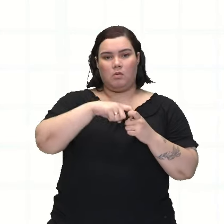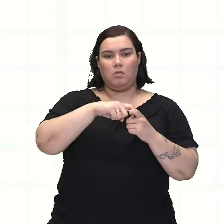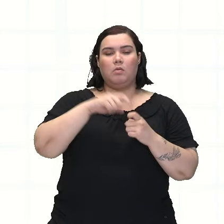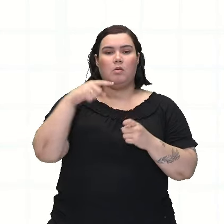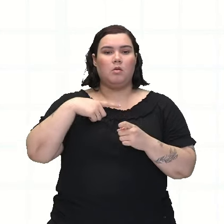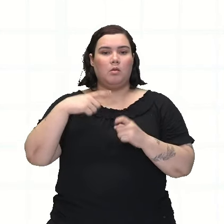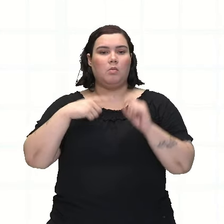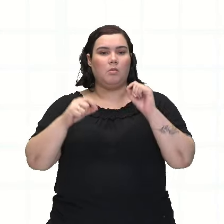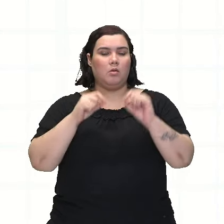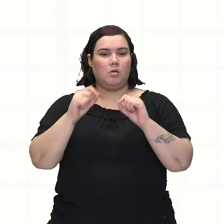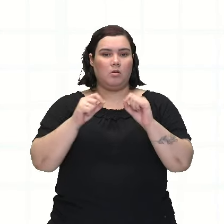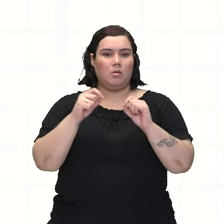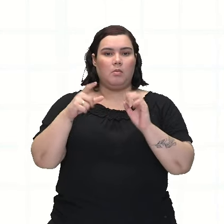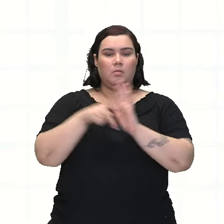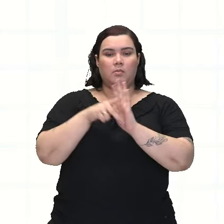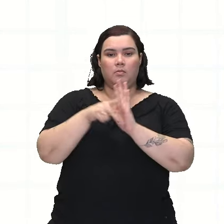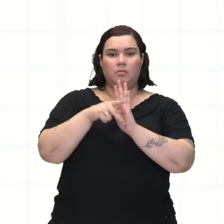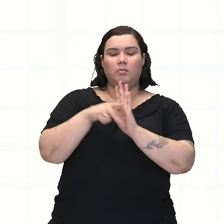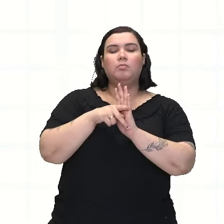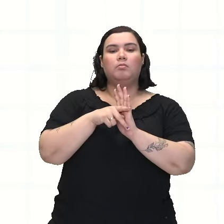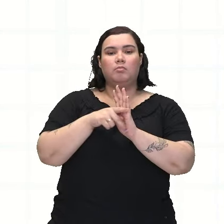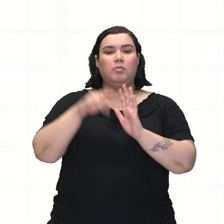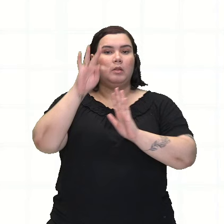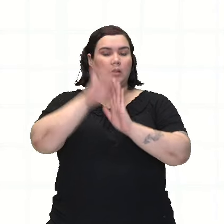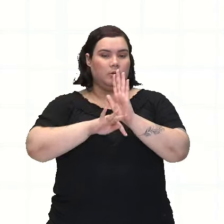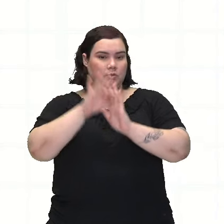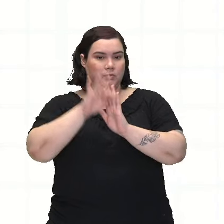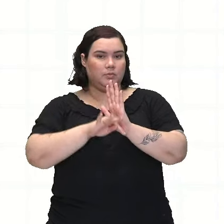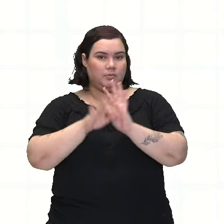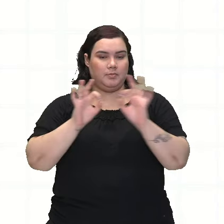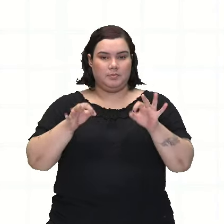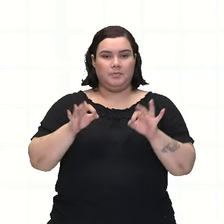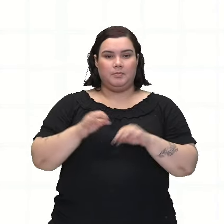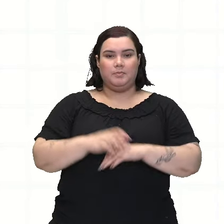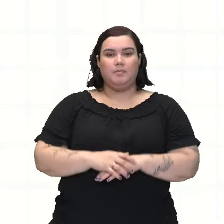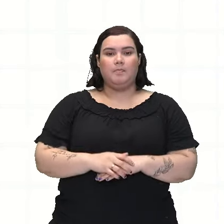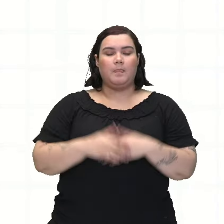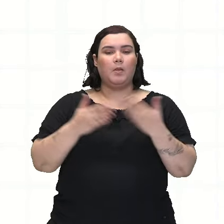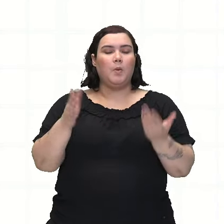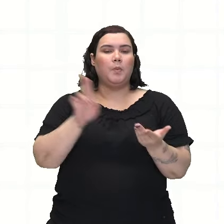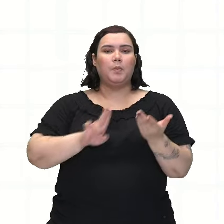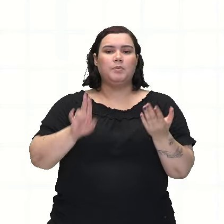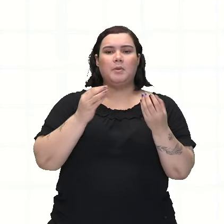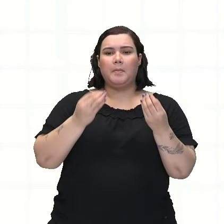mencionado dentro de um contexto, né? Usadas para